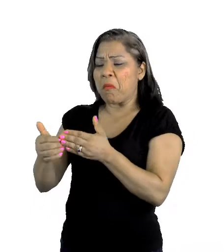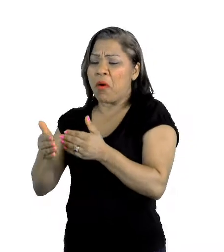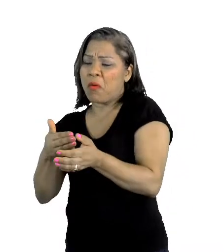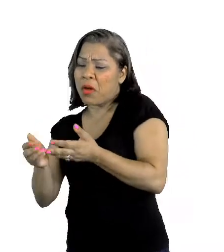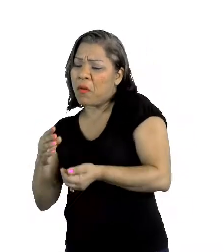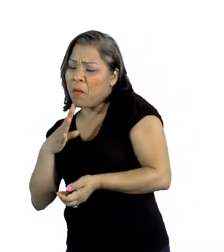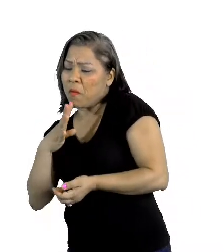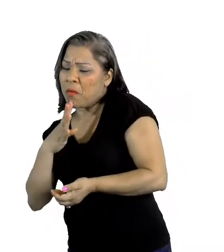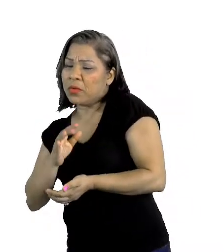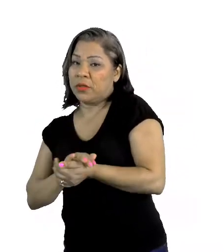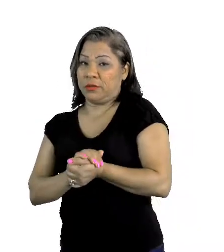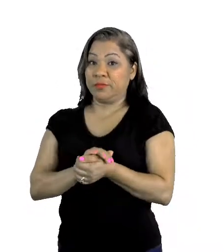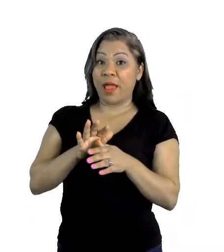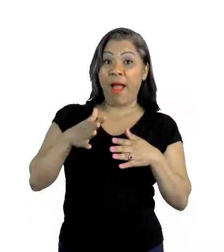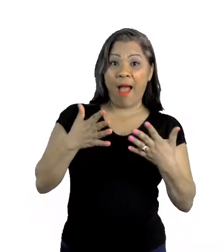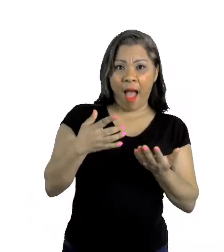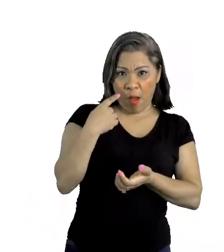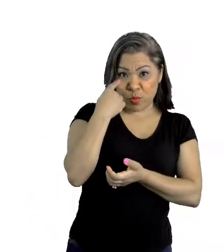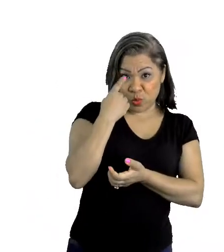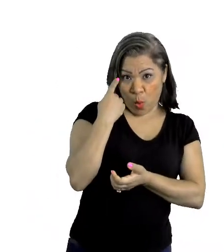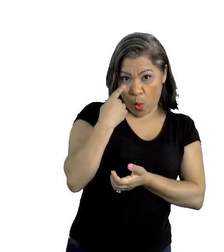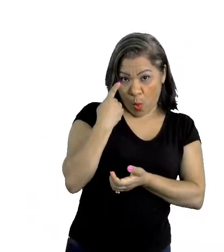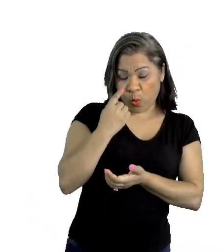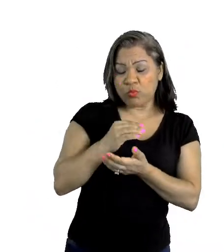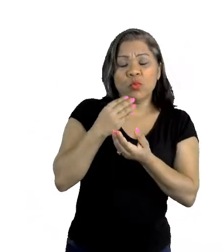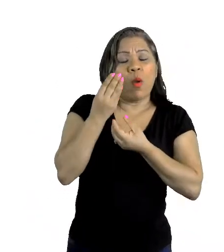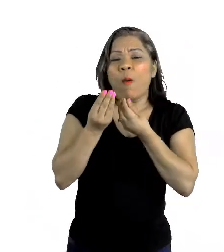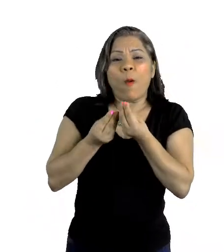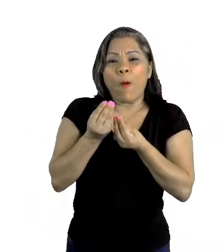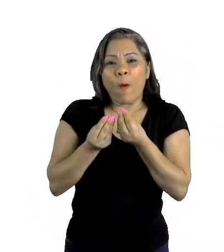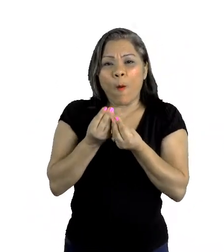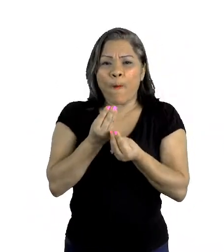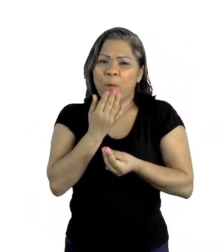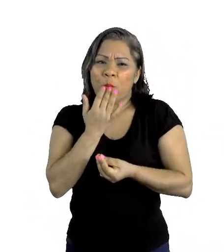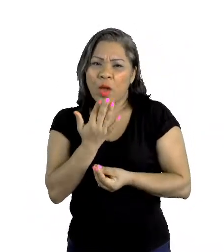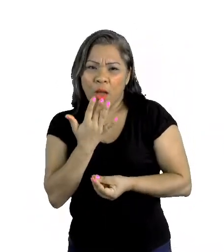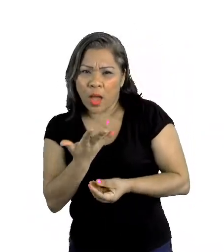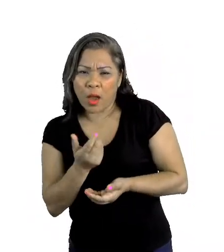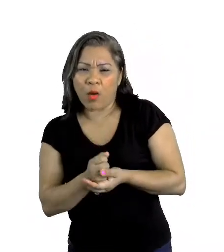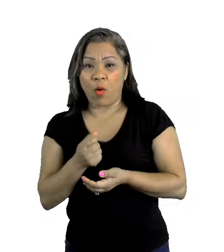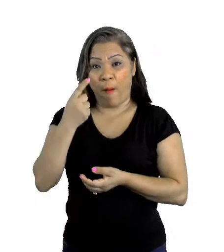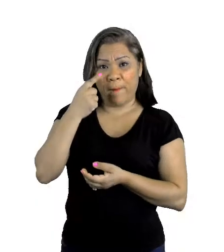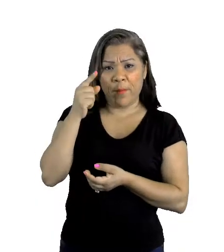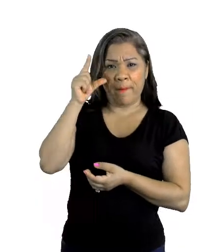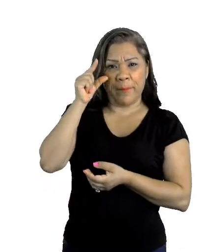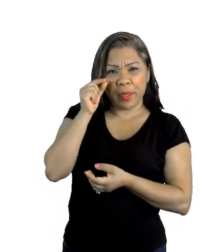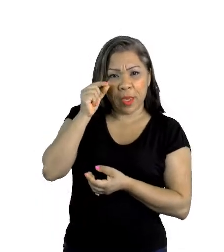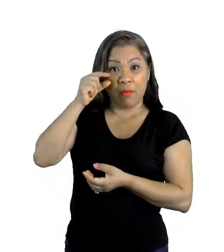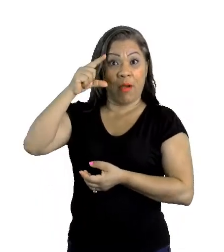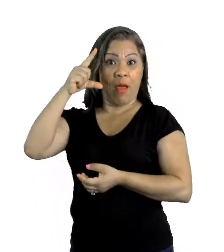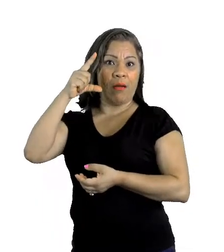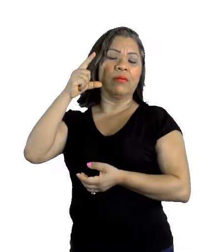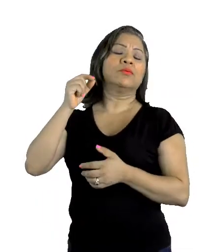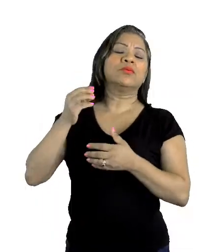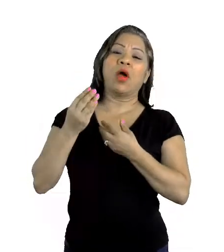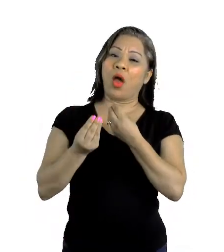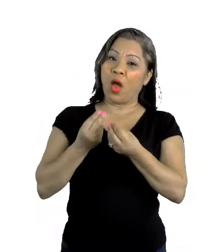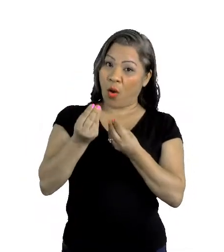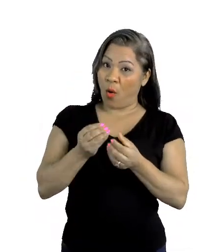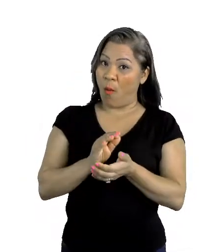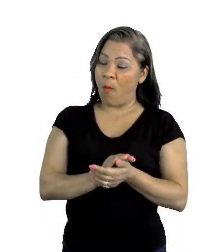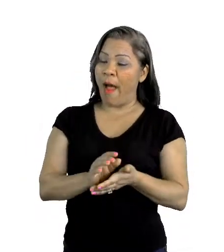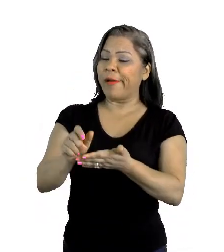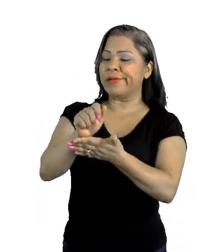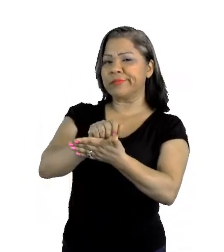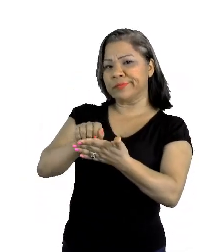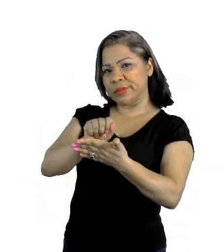Os olhos dela, como são os olhos dela? A cor, são olhos pequenos, olhos grandes? Aí você vai colocar lá